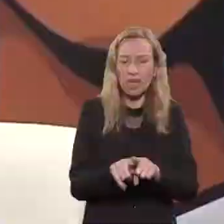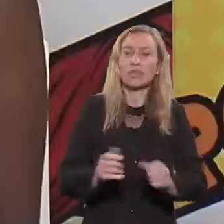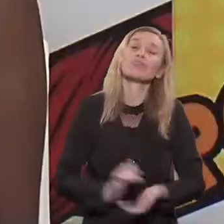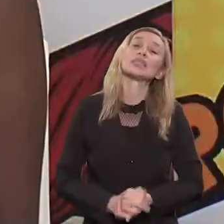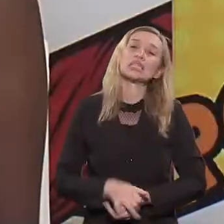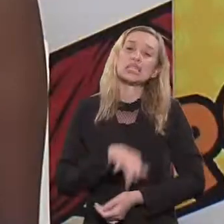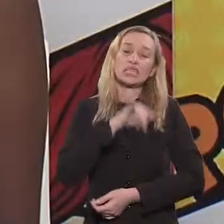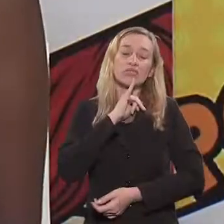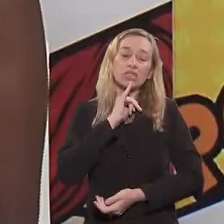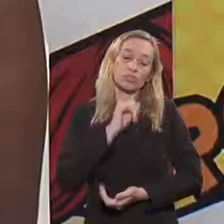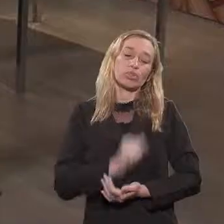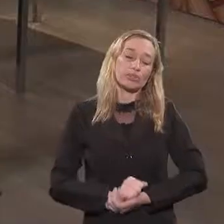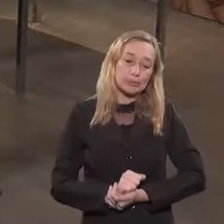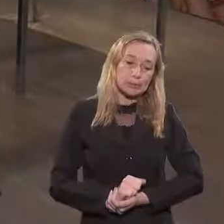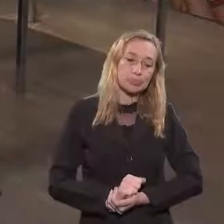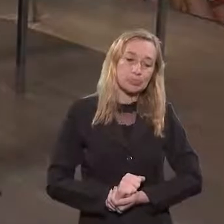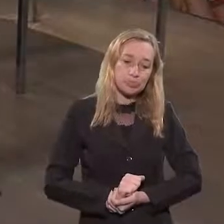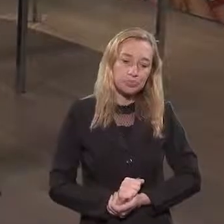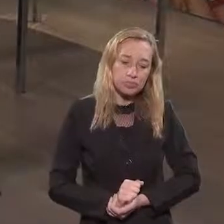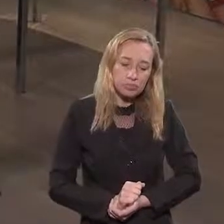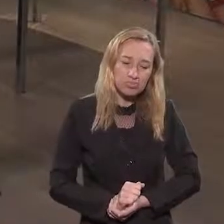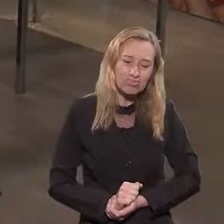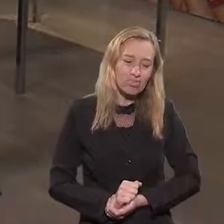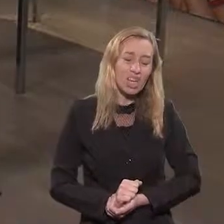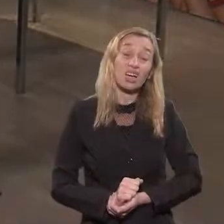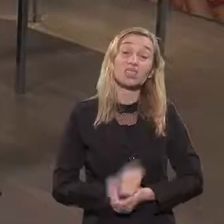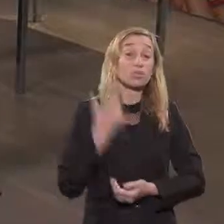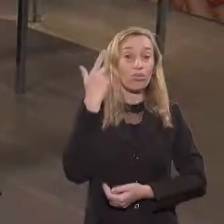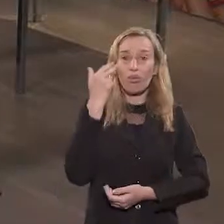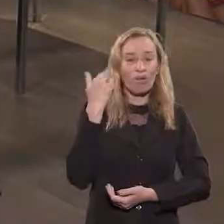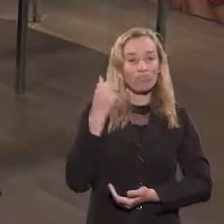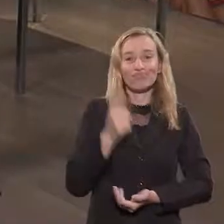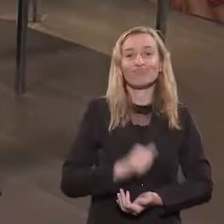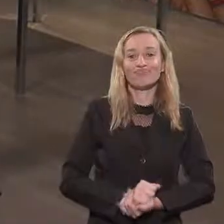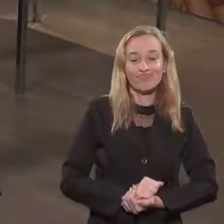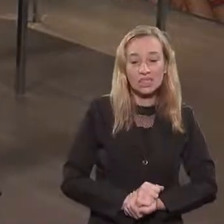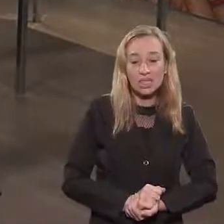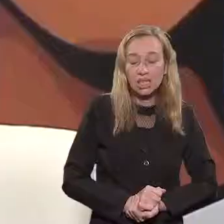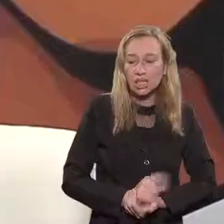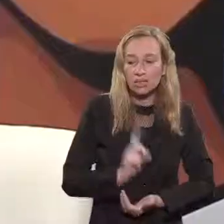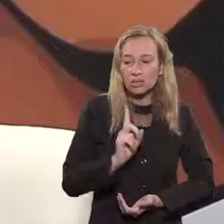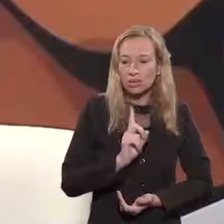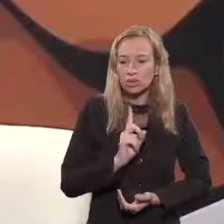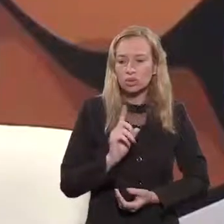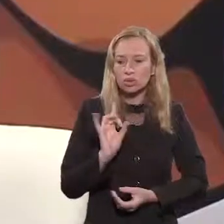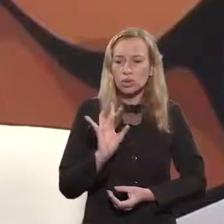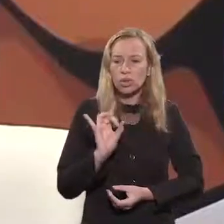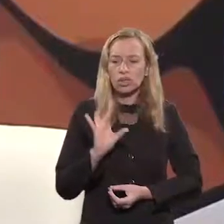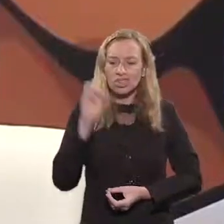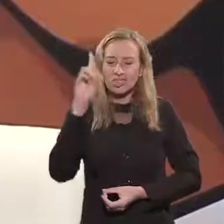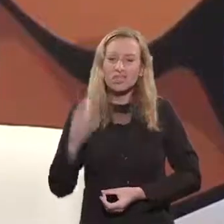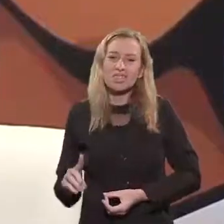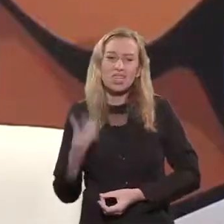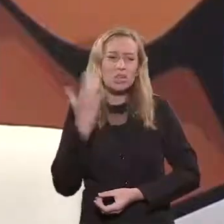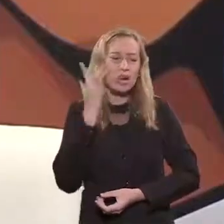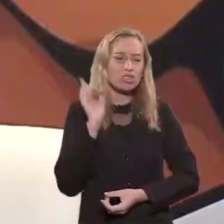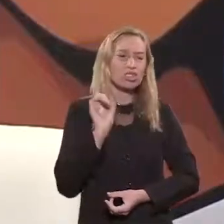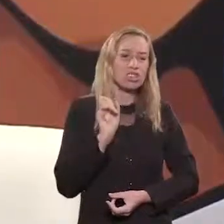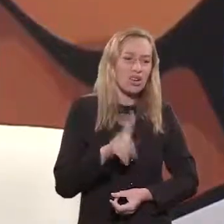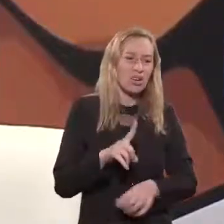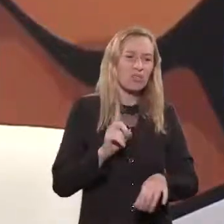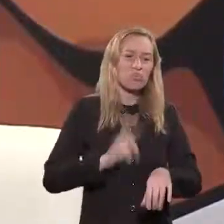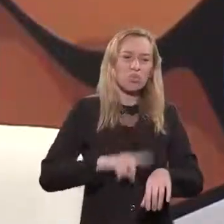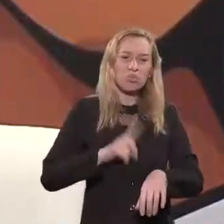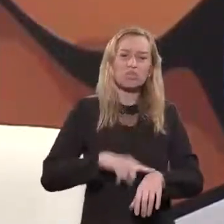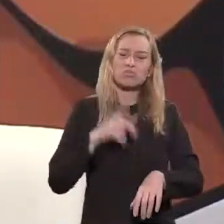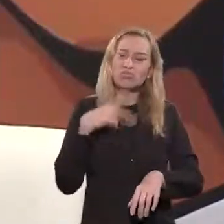também? Infelizmente, sim. É muito comum. E não só na questão da deficiência. Acho que é um